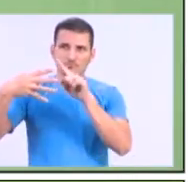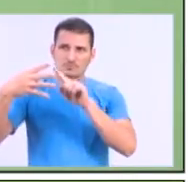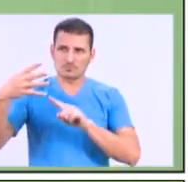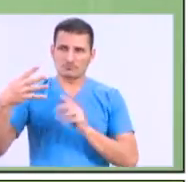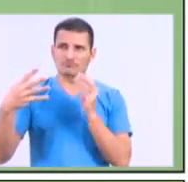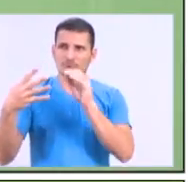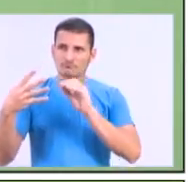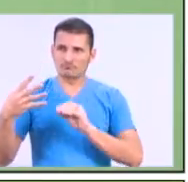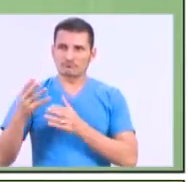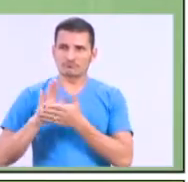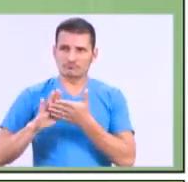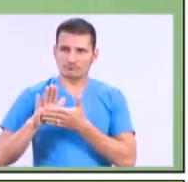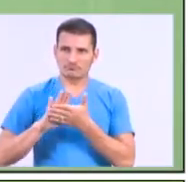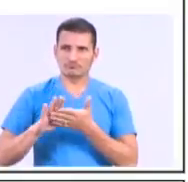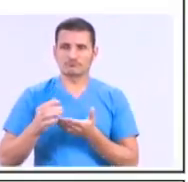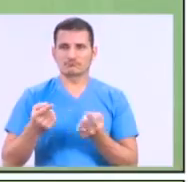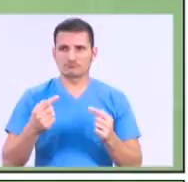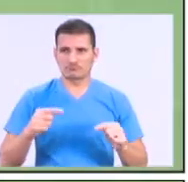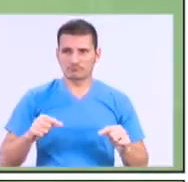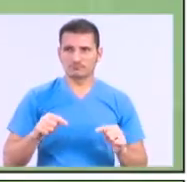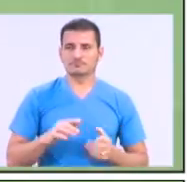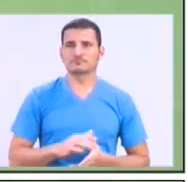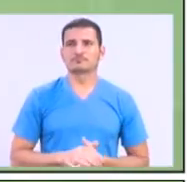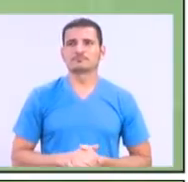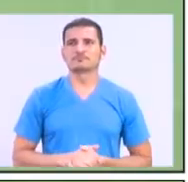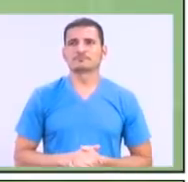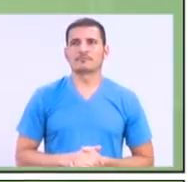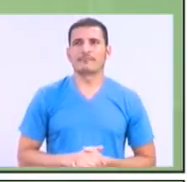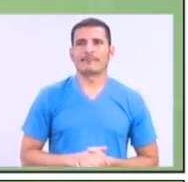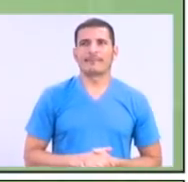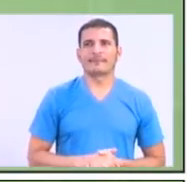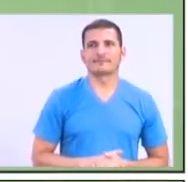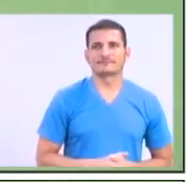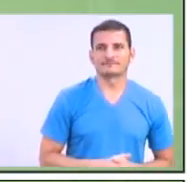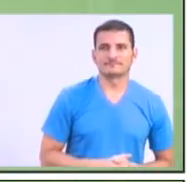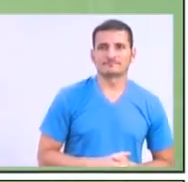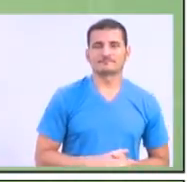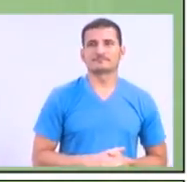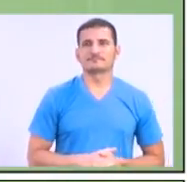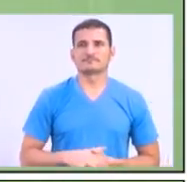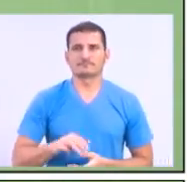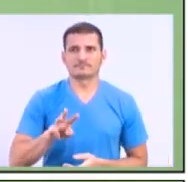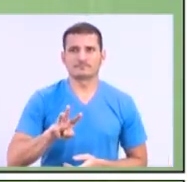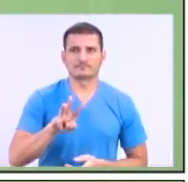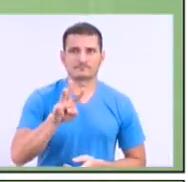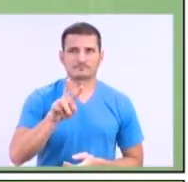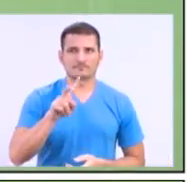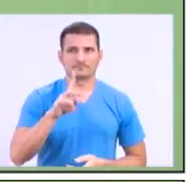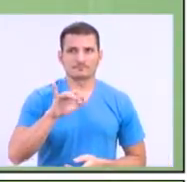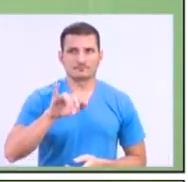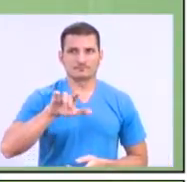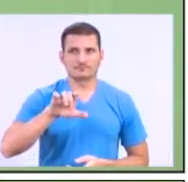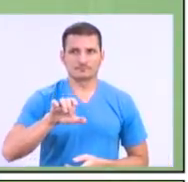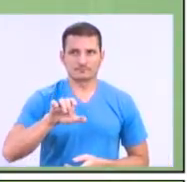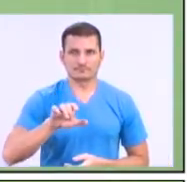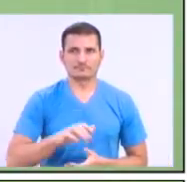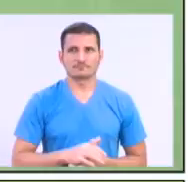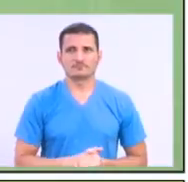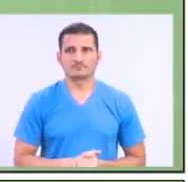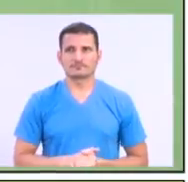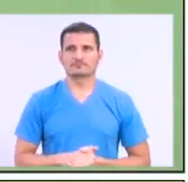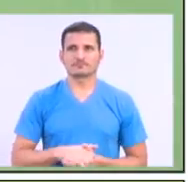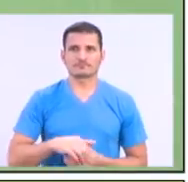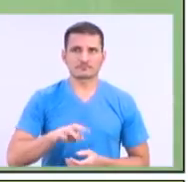nós cairíamos nessa opção default. Nós temos o laço de repetição while também. Nesse laço